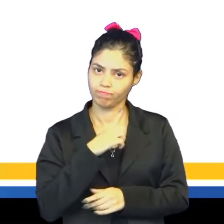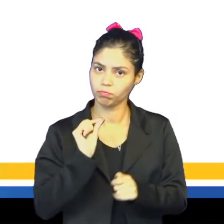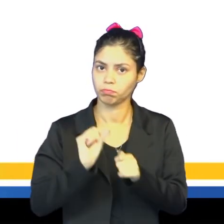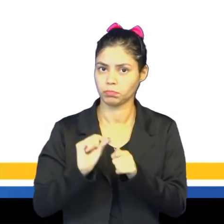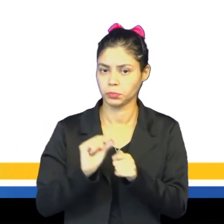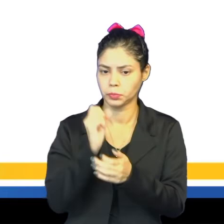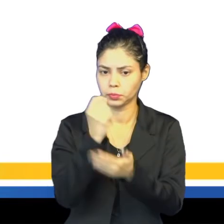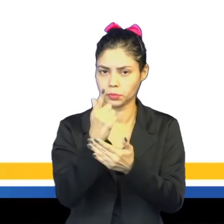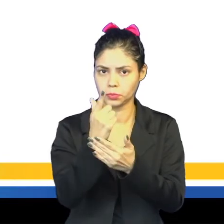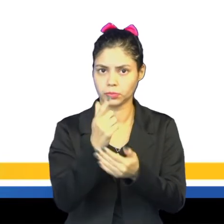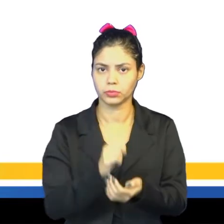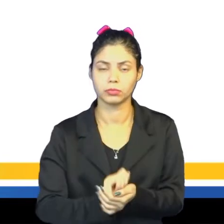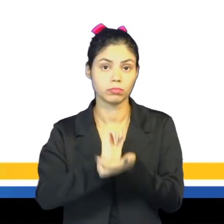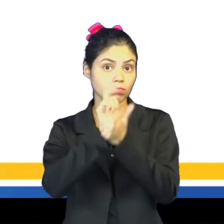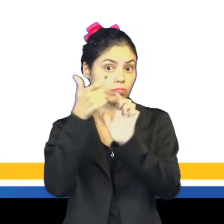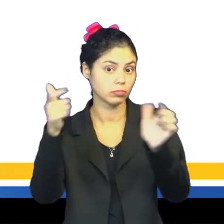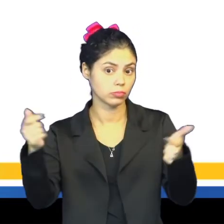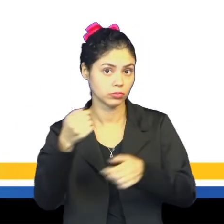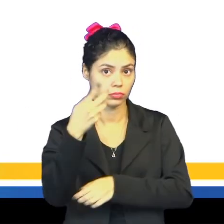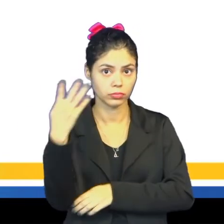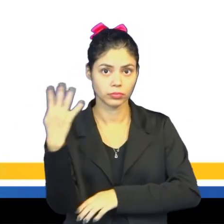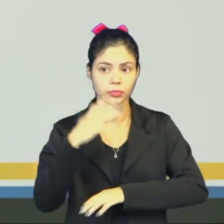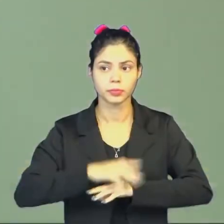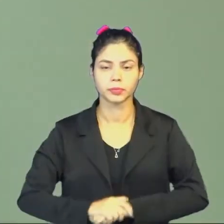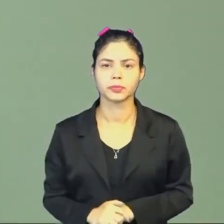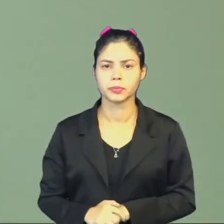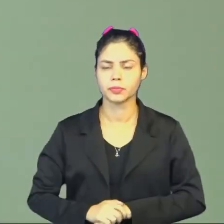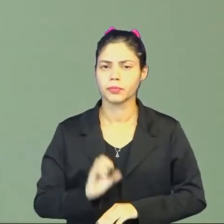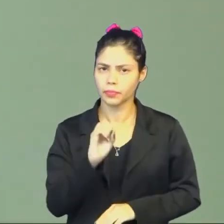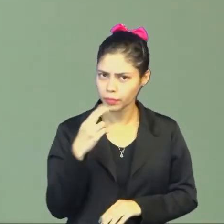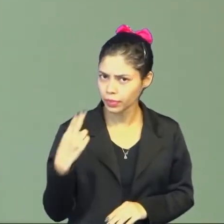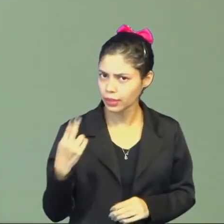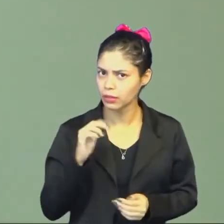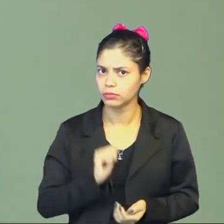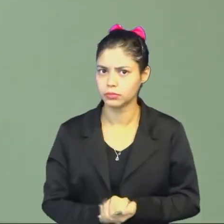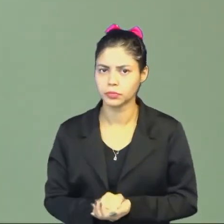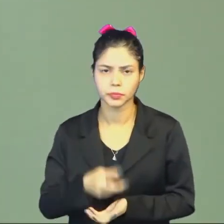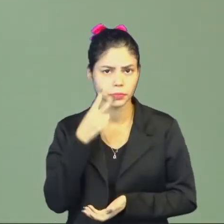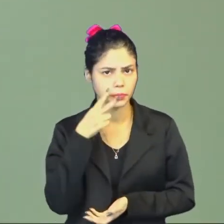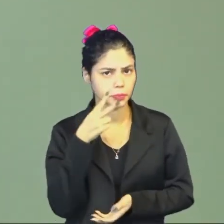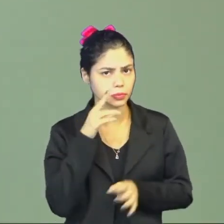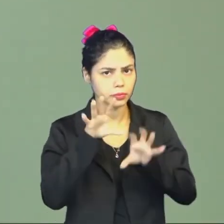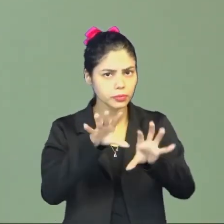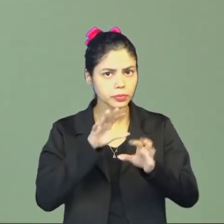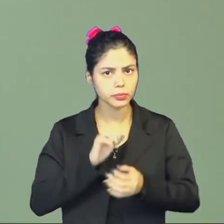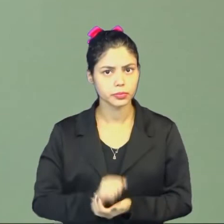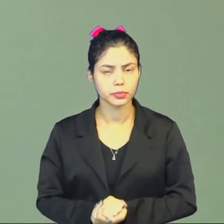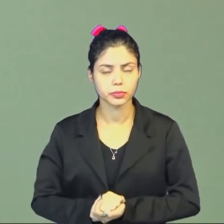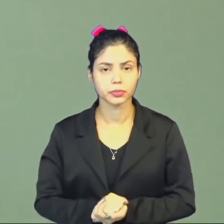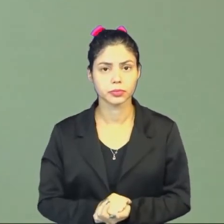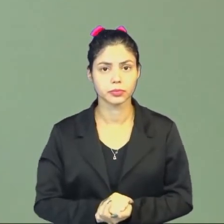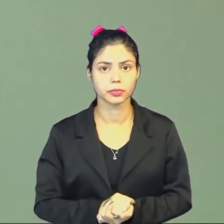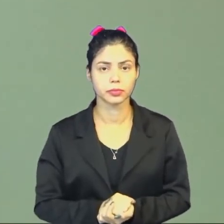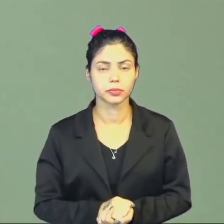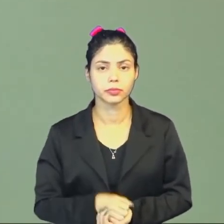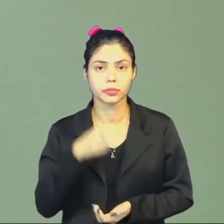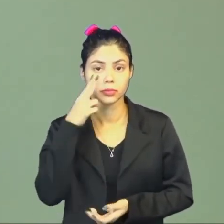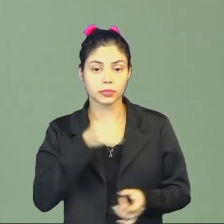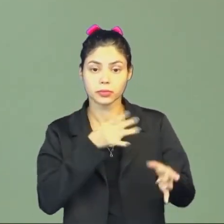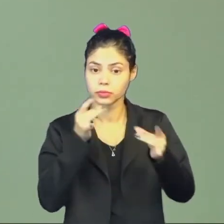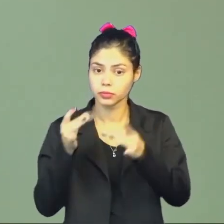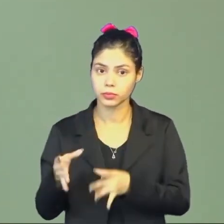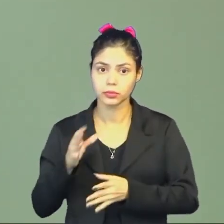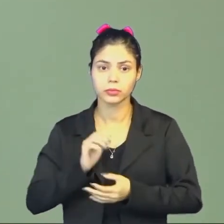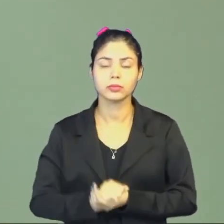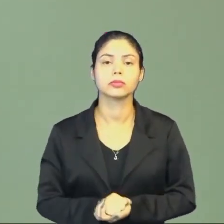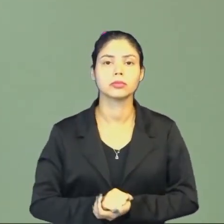faz compra de grande quantidade. Ou seja, então vejamos aqui, quando você vai no